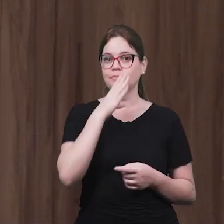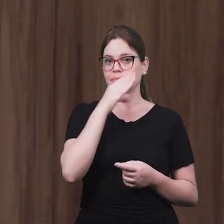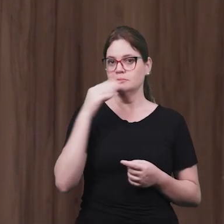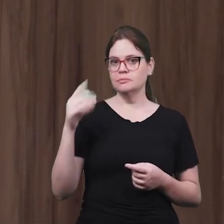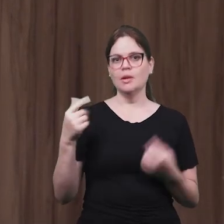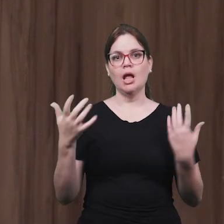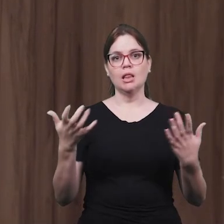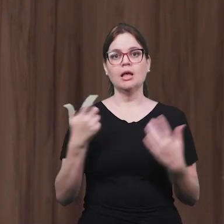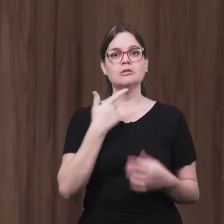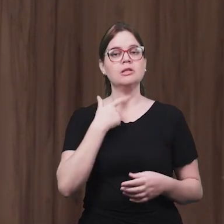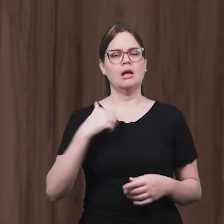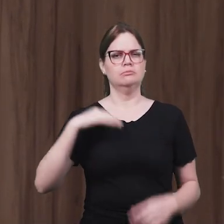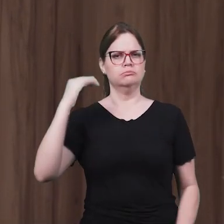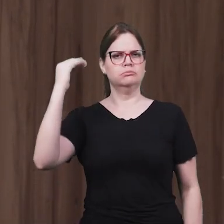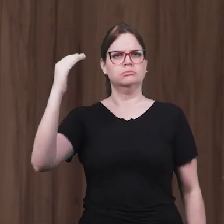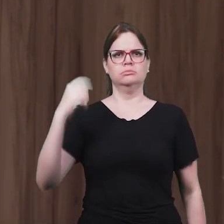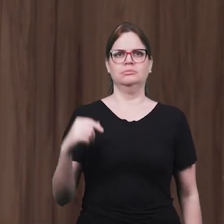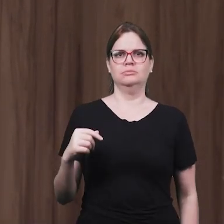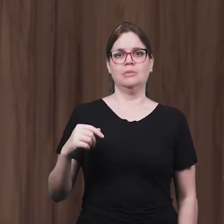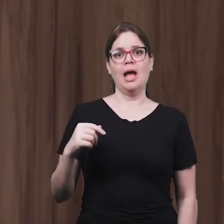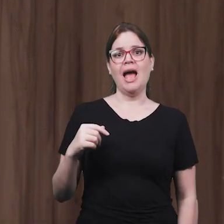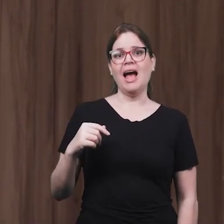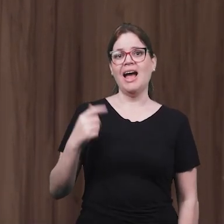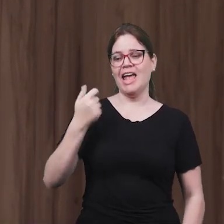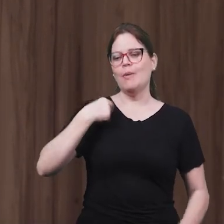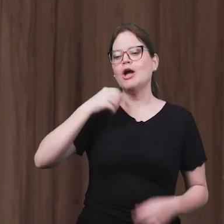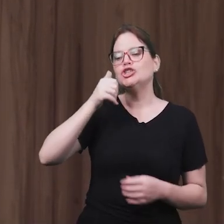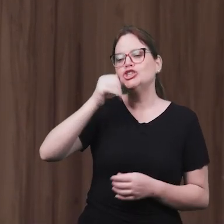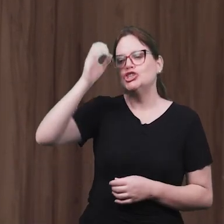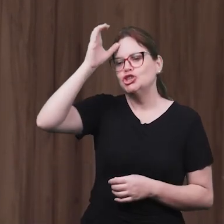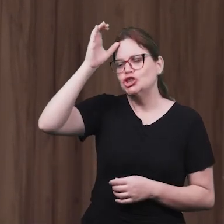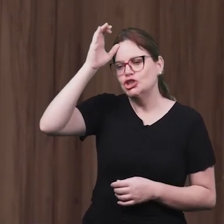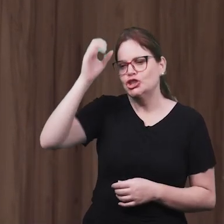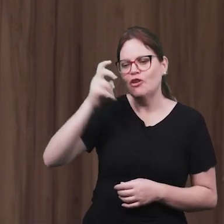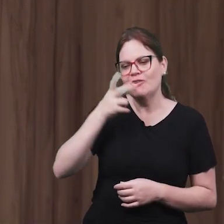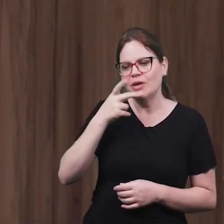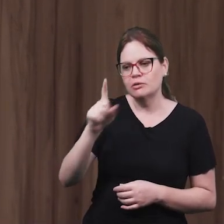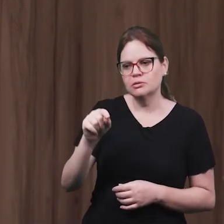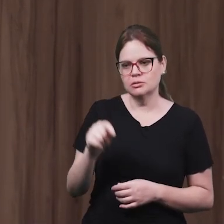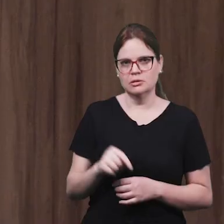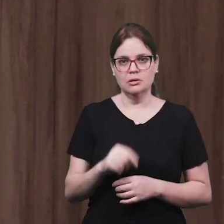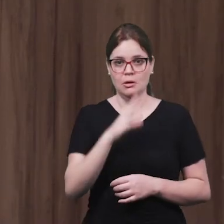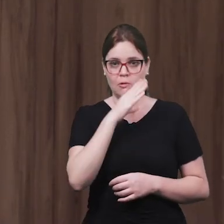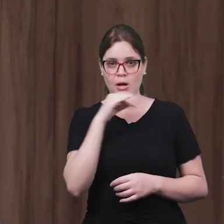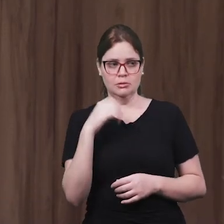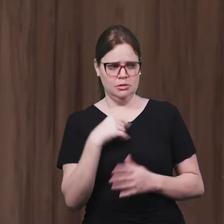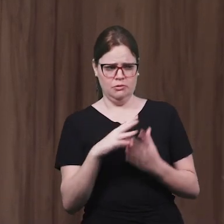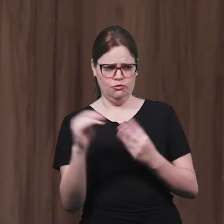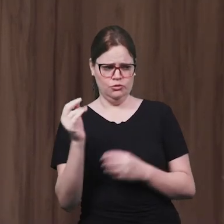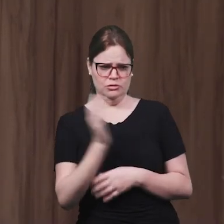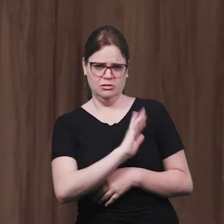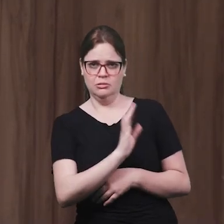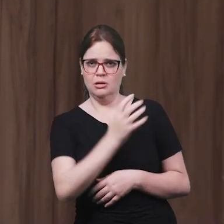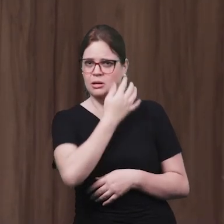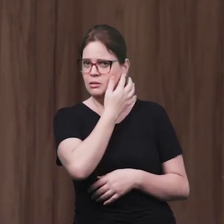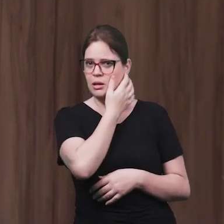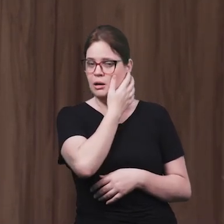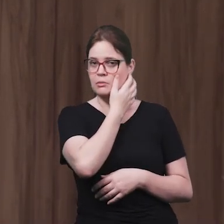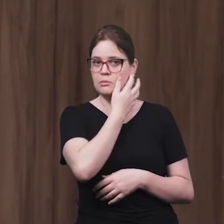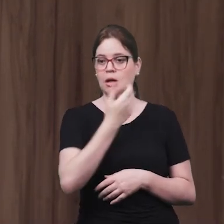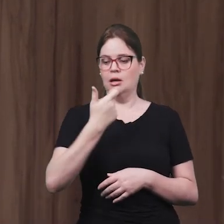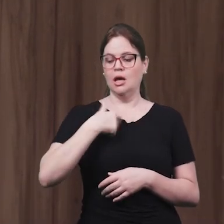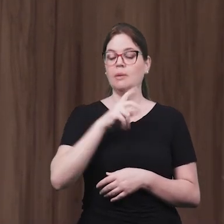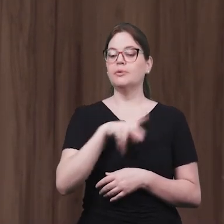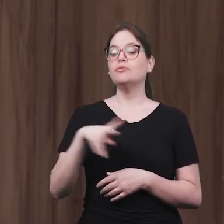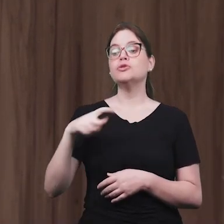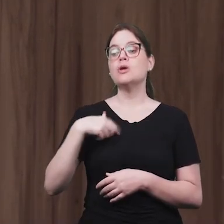de ser grande, né? A titia quer falar com você, ele vai fugir. Ele vai fugir. Ele tem que dizer a professora,